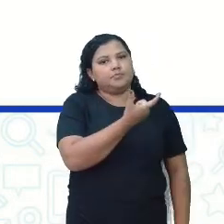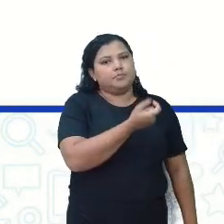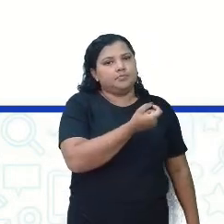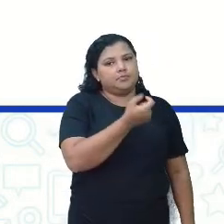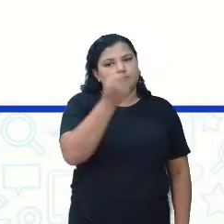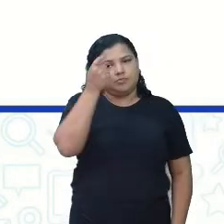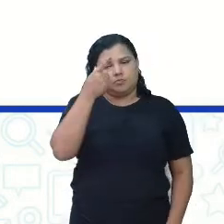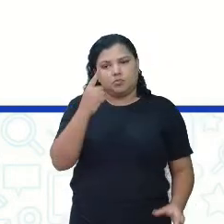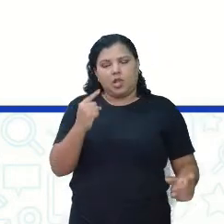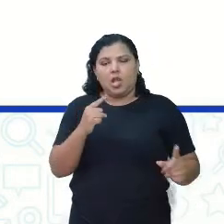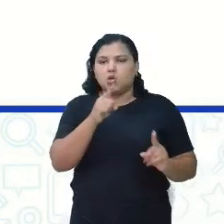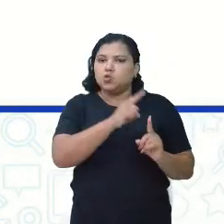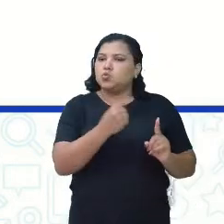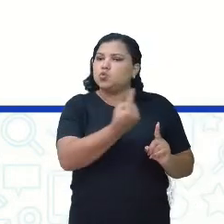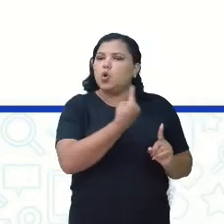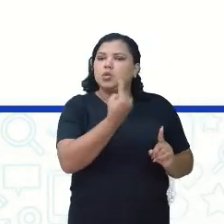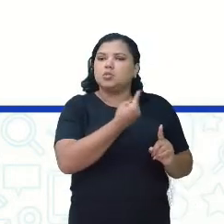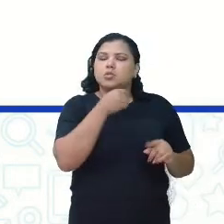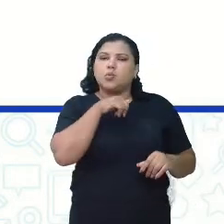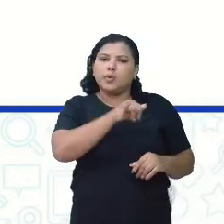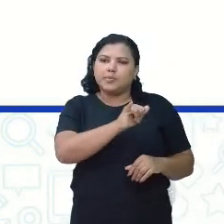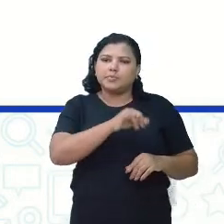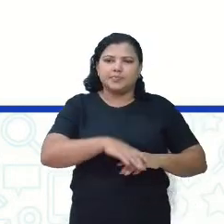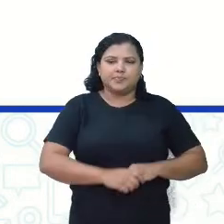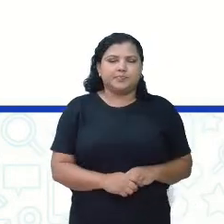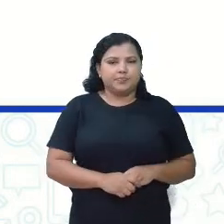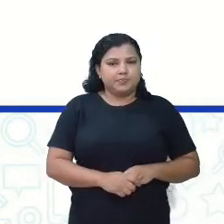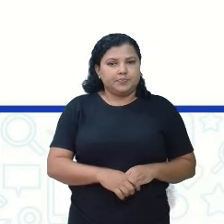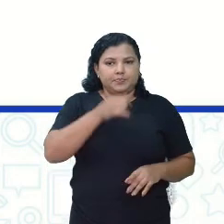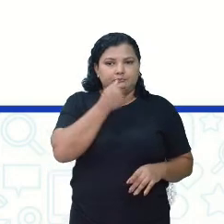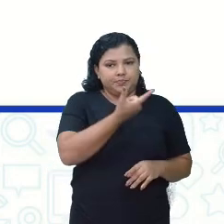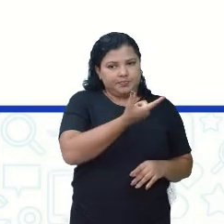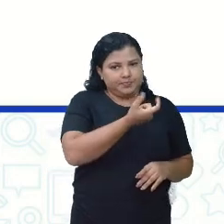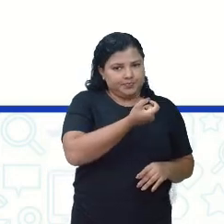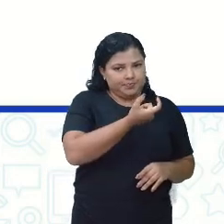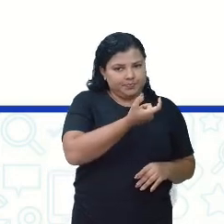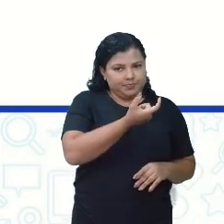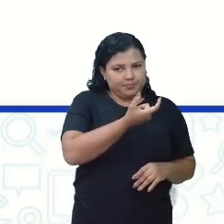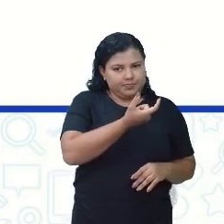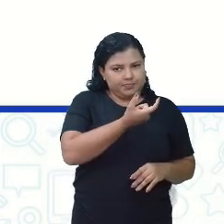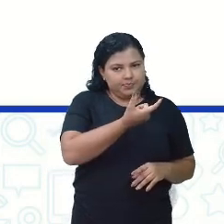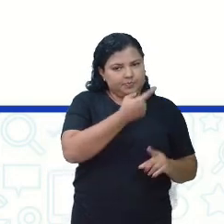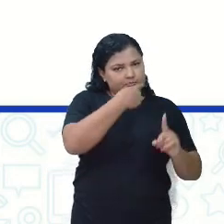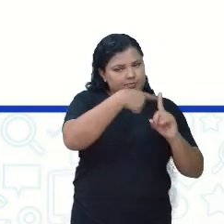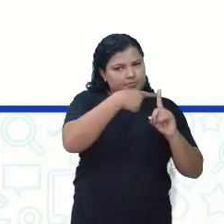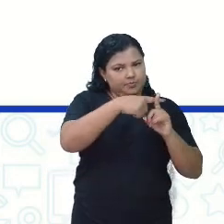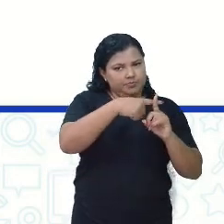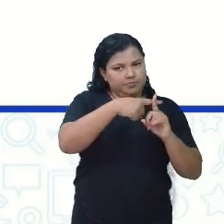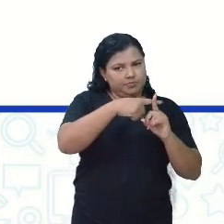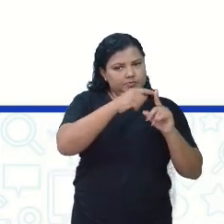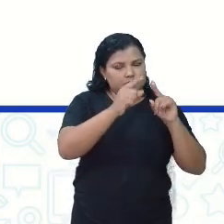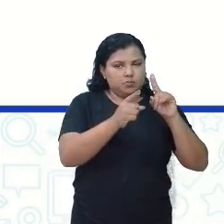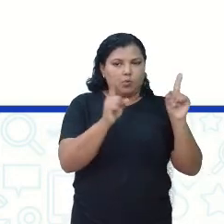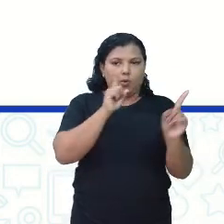ideia é isolar o y, tá? Deixar ele sozinho. Então, esse 20 aí que está positivo, a gente coloca no outro membro